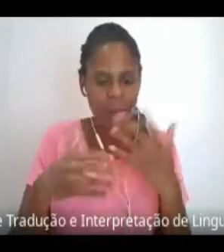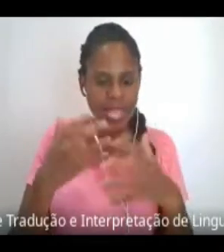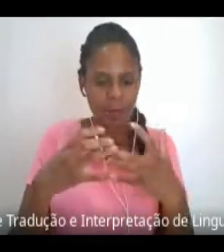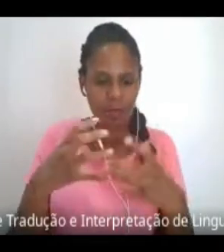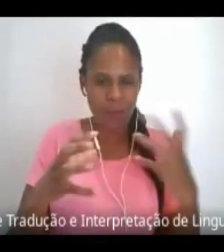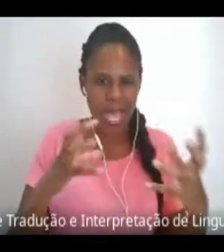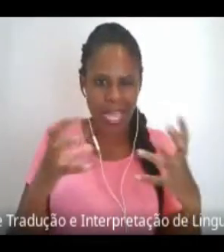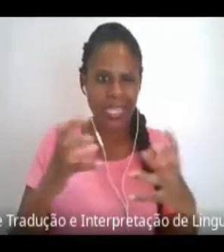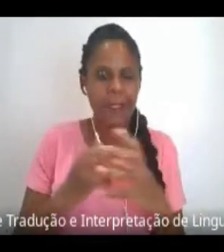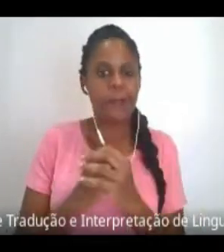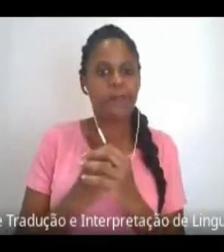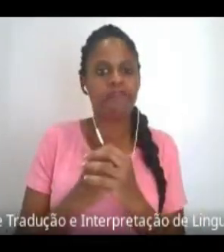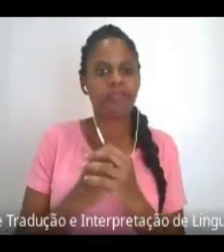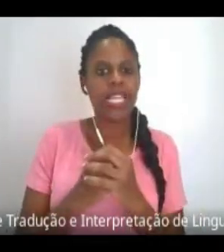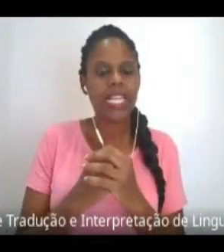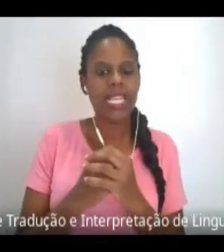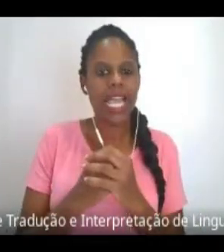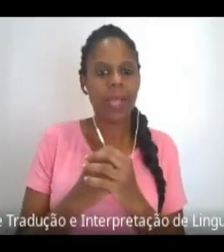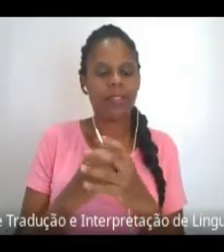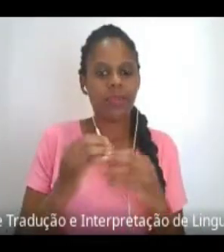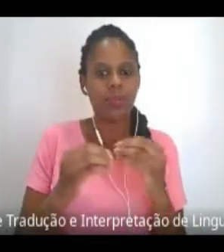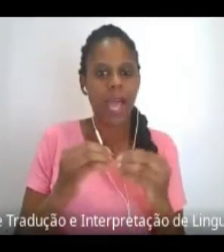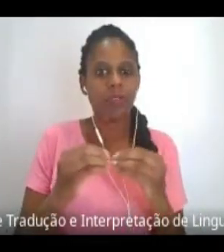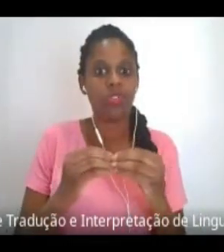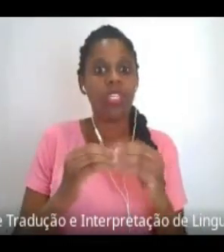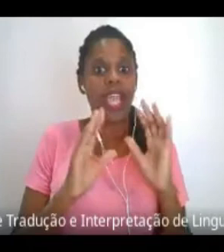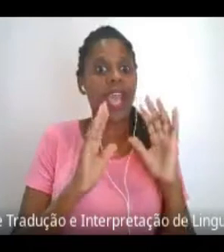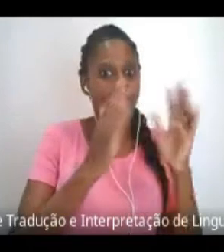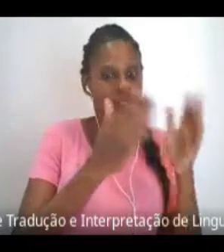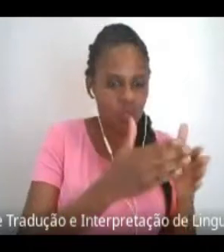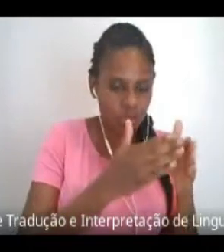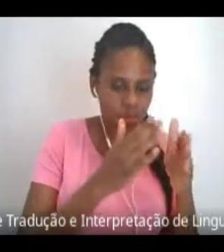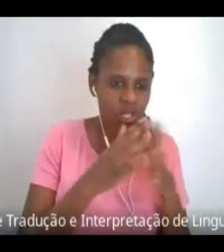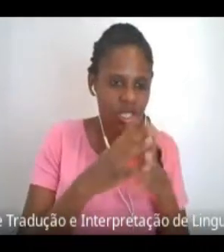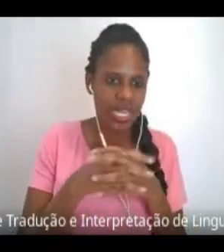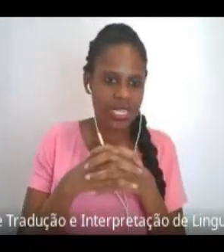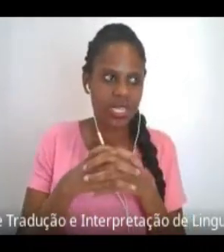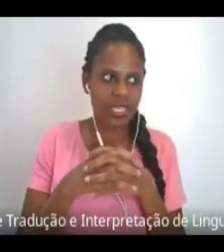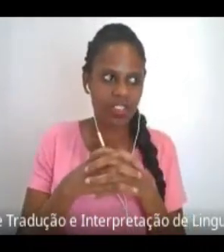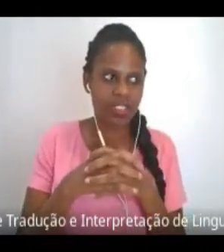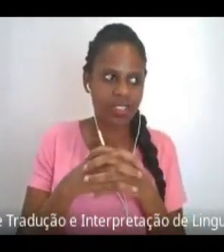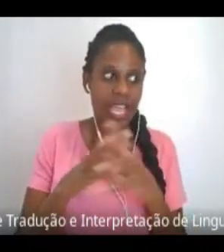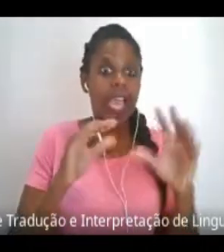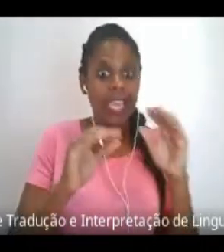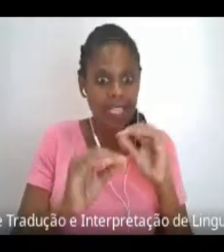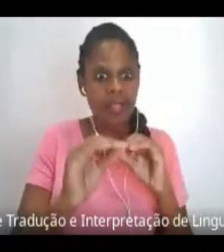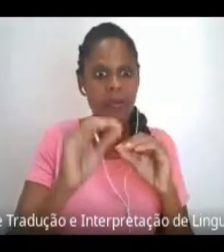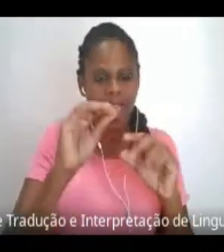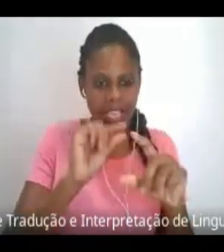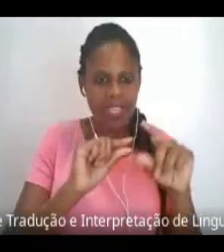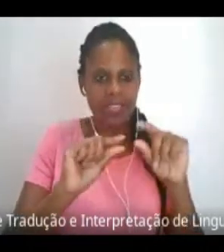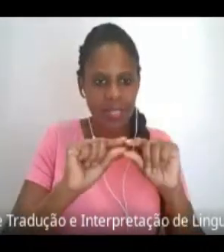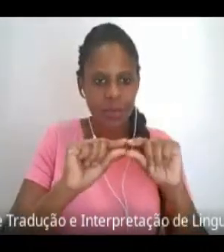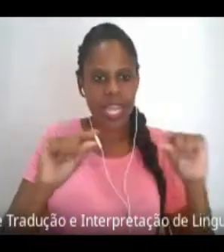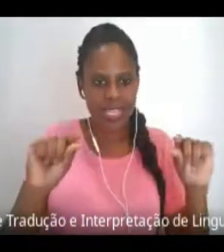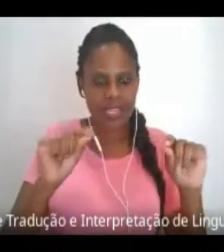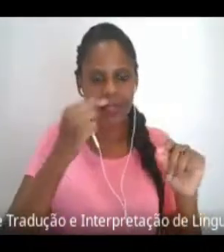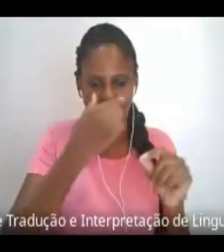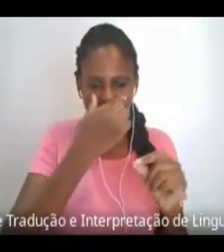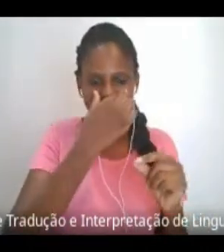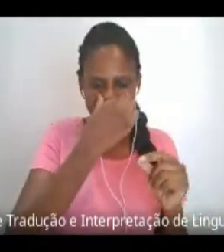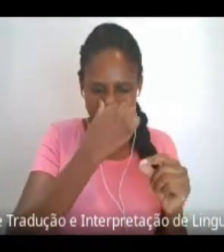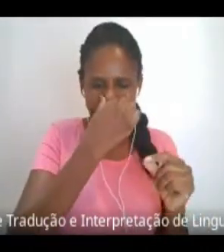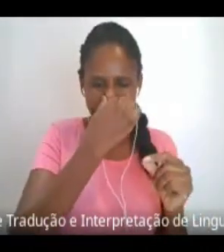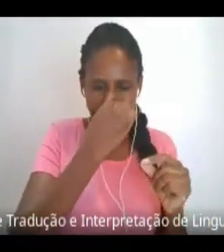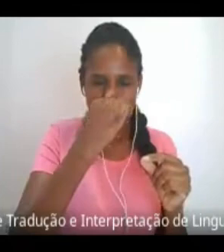gente está mais acostumada, né? Mais acostumados, que é surdos sinalizantes, e também essa questão da